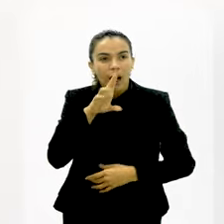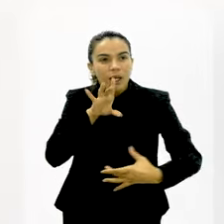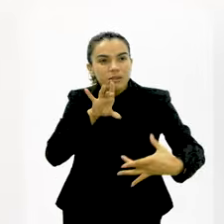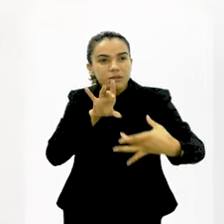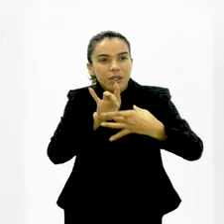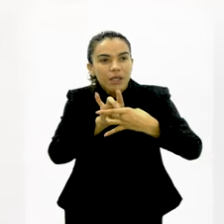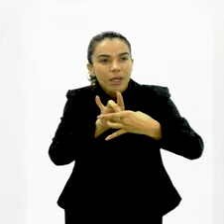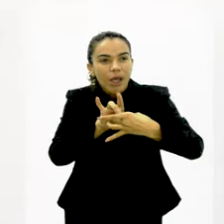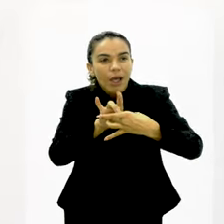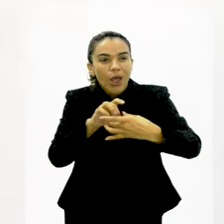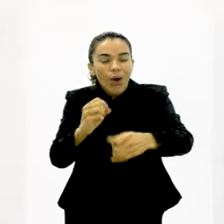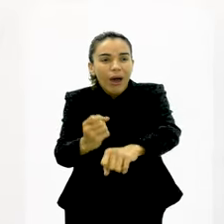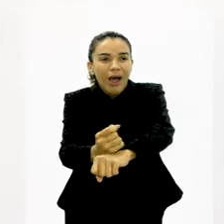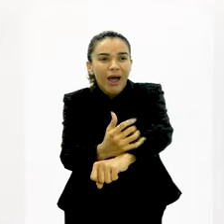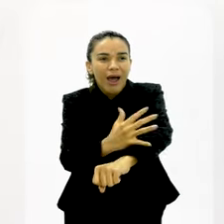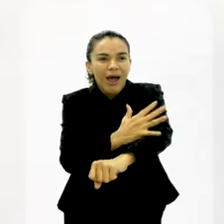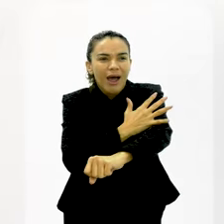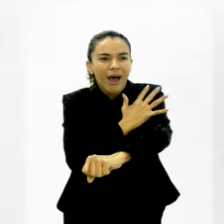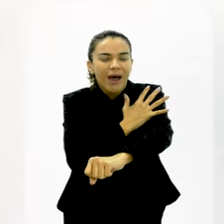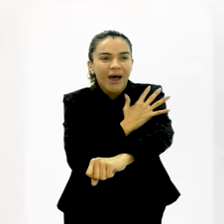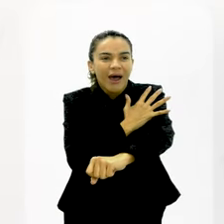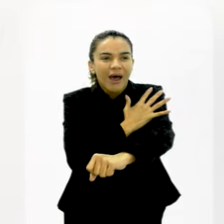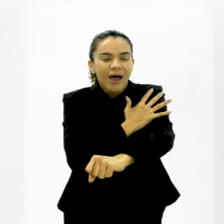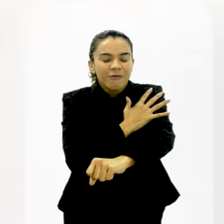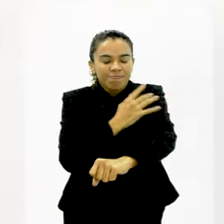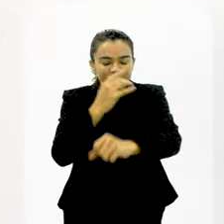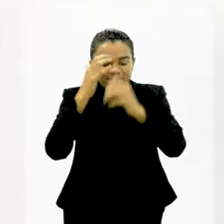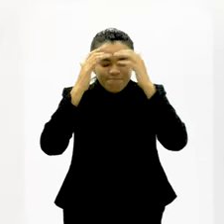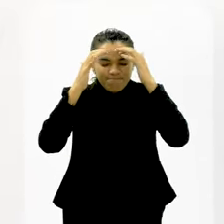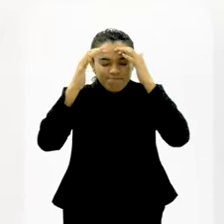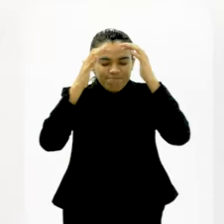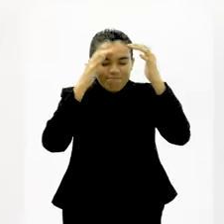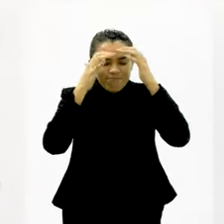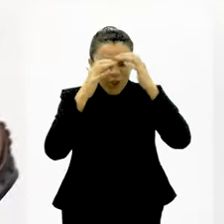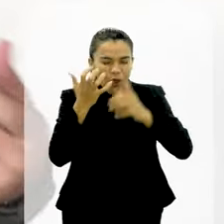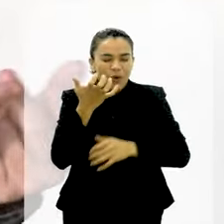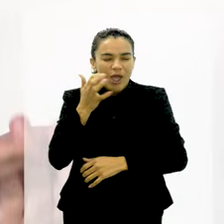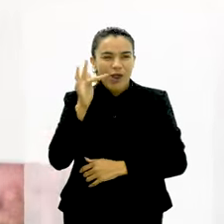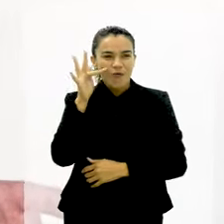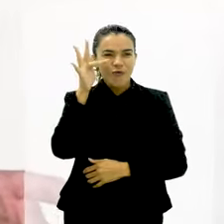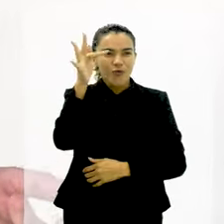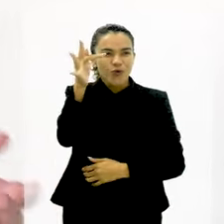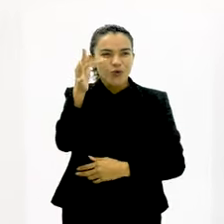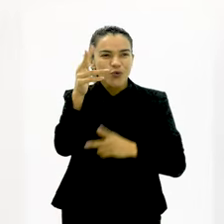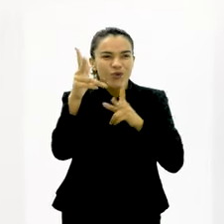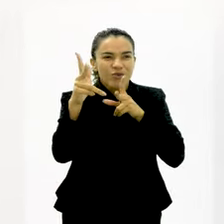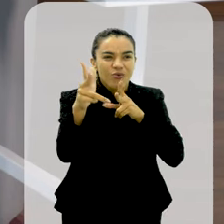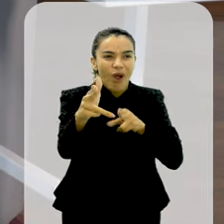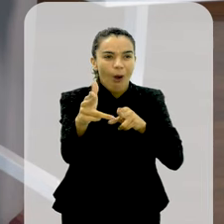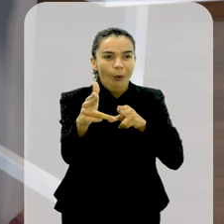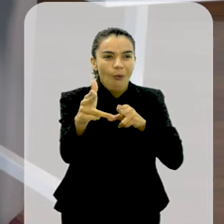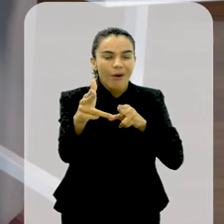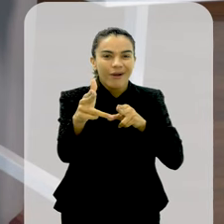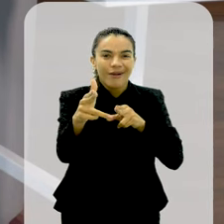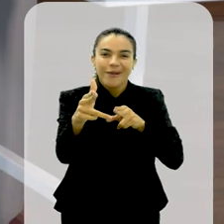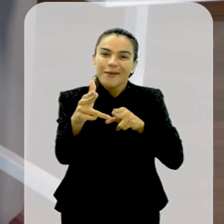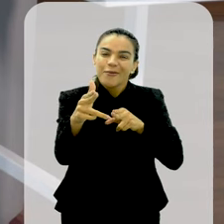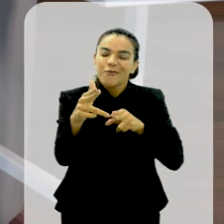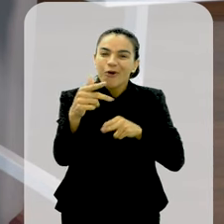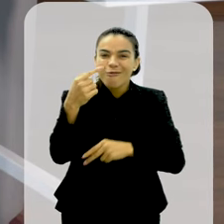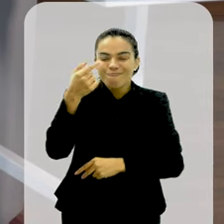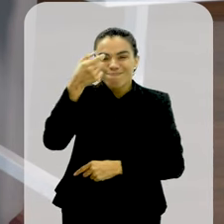Eu me lembro que eu me emocionei e falei comigo mesmo assim: um dia eu quero fazer isso. Foi seu Big Bang